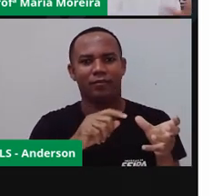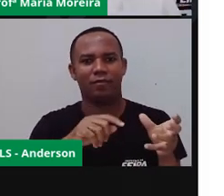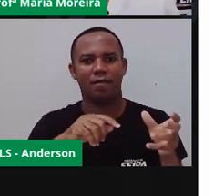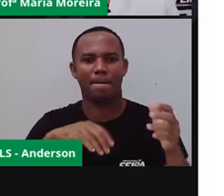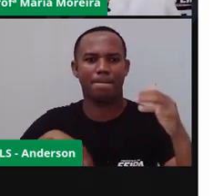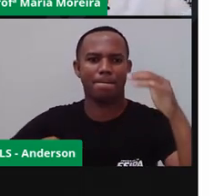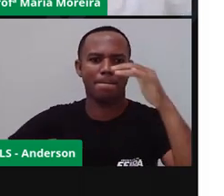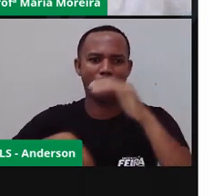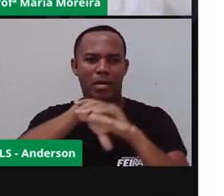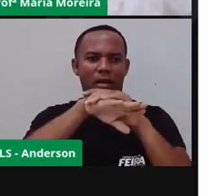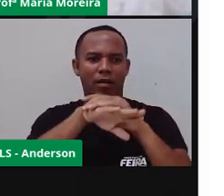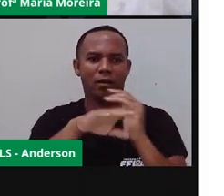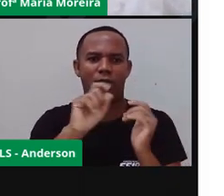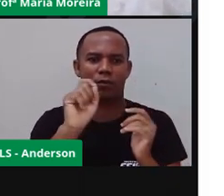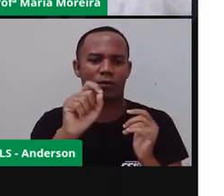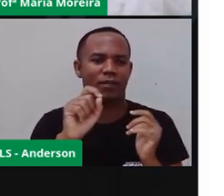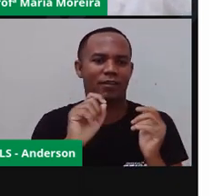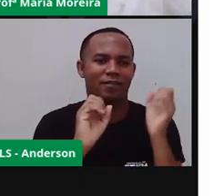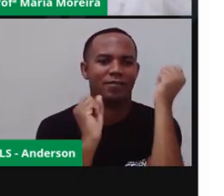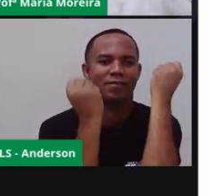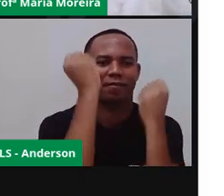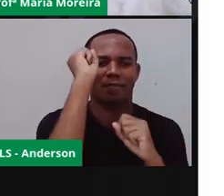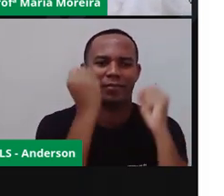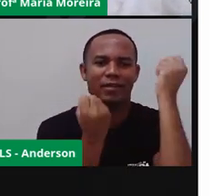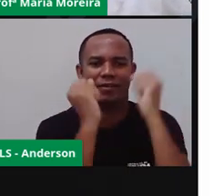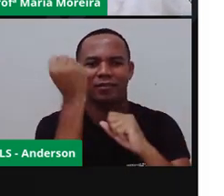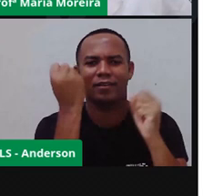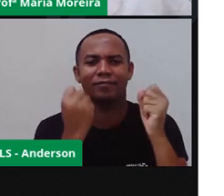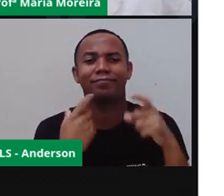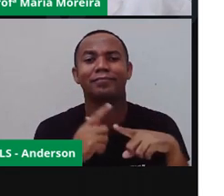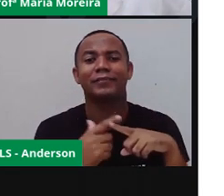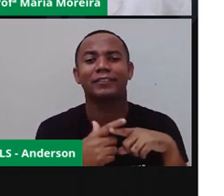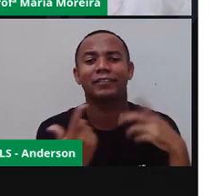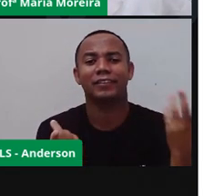para bem longe as indústrias.